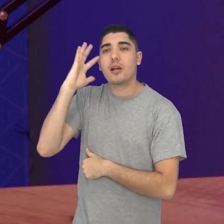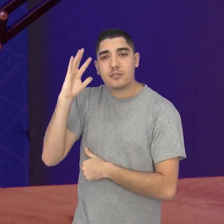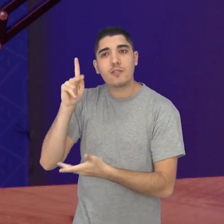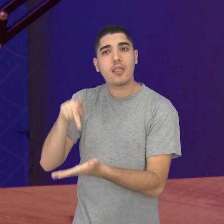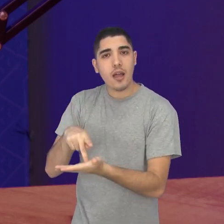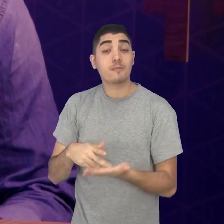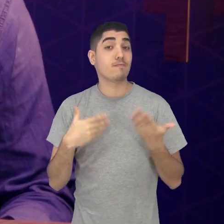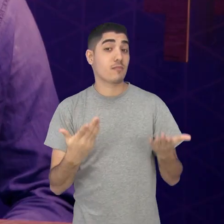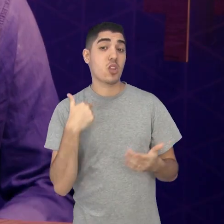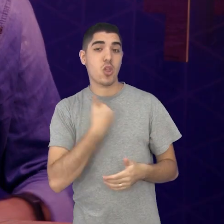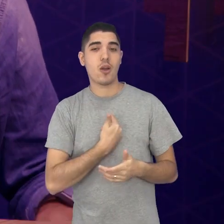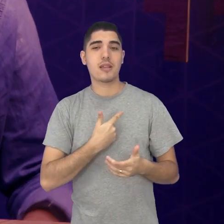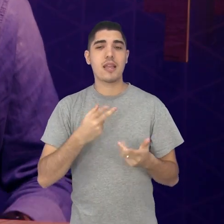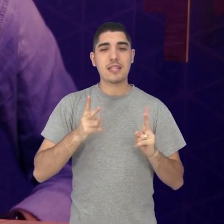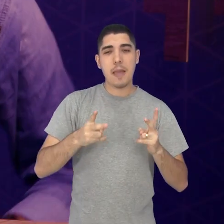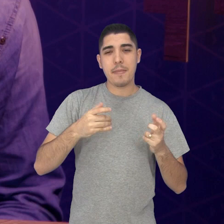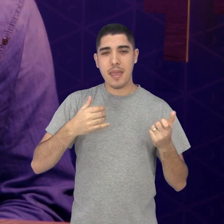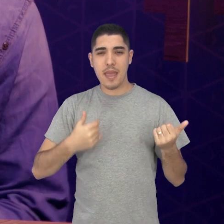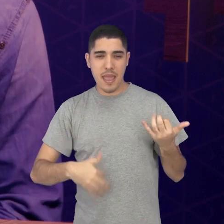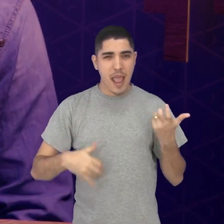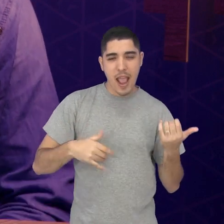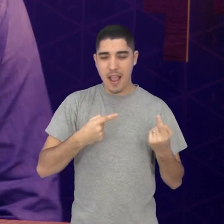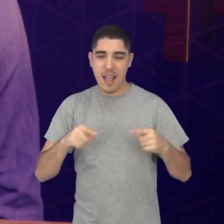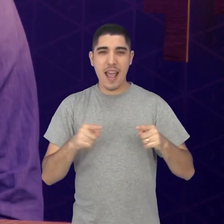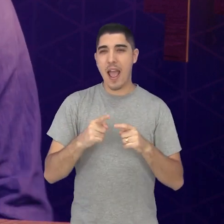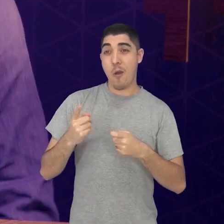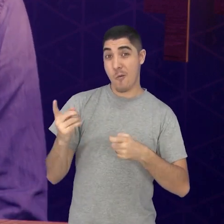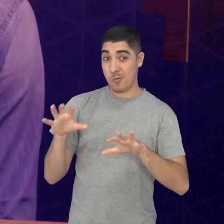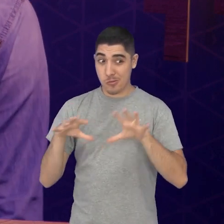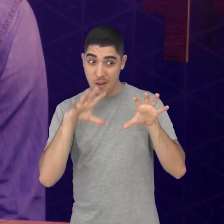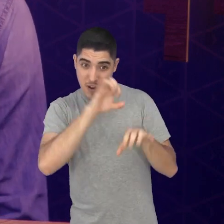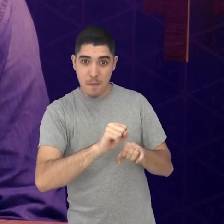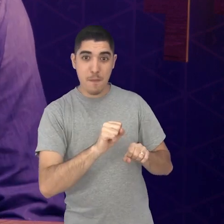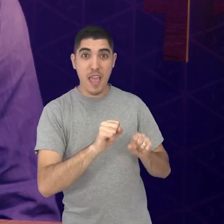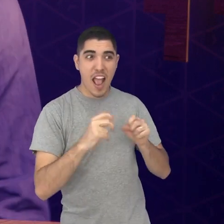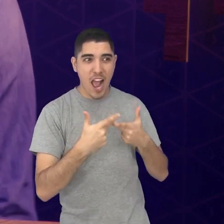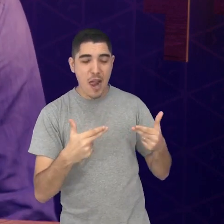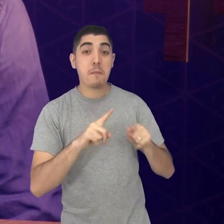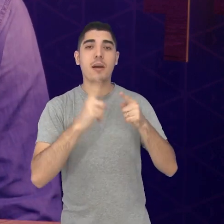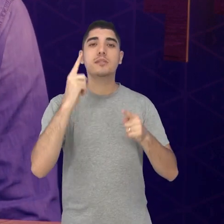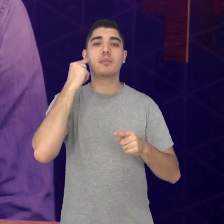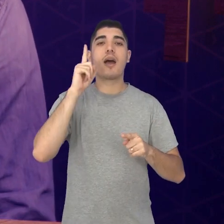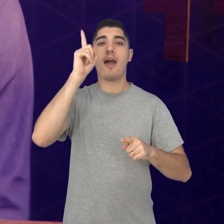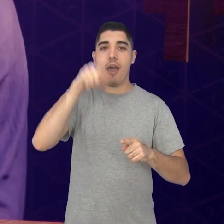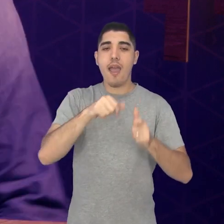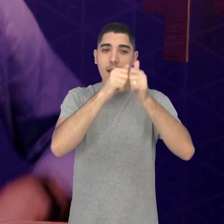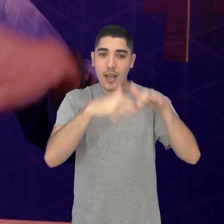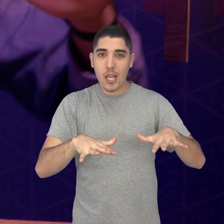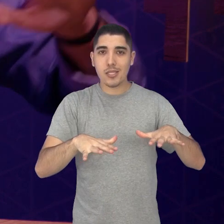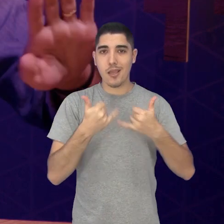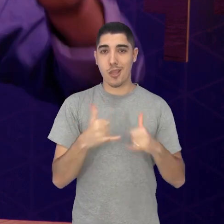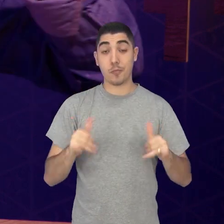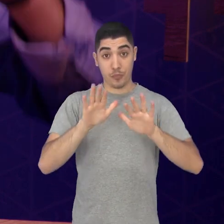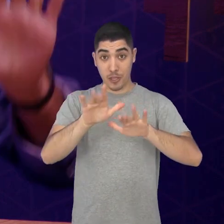gente tá cantando lá, manda esse treco de volta, senão o bicho pega, e não sabe que, na verdade, a gente tá falando sobre crise energética.